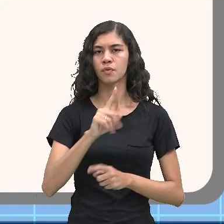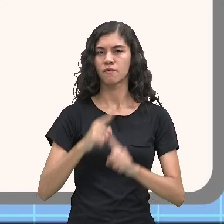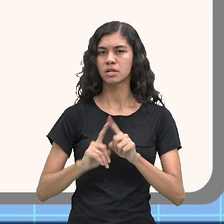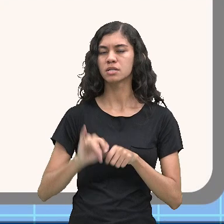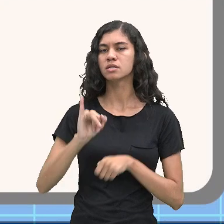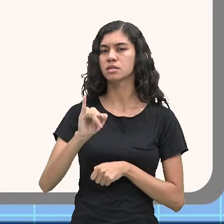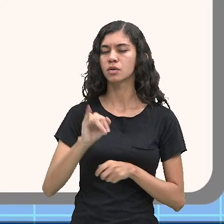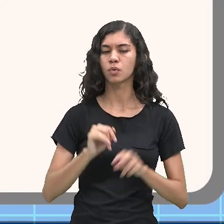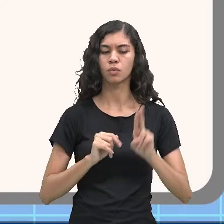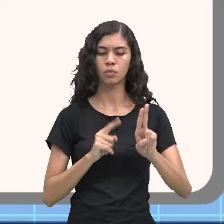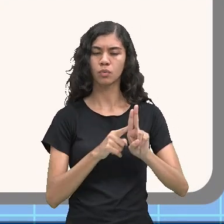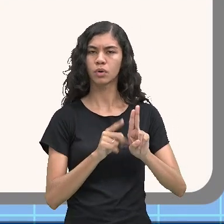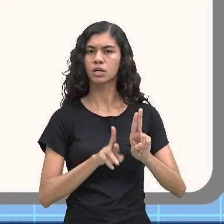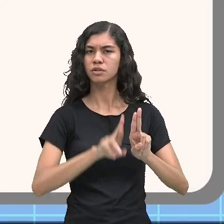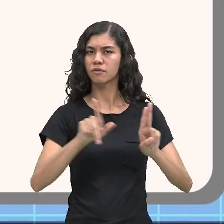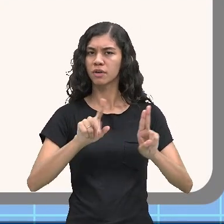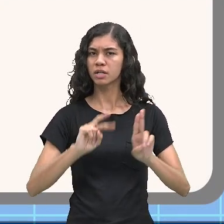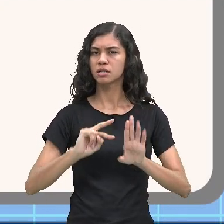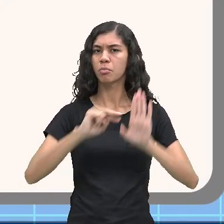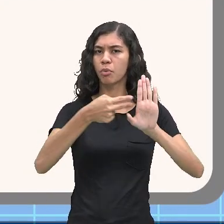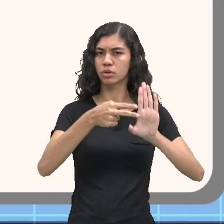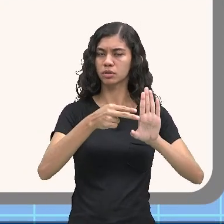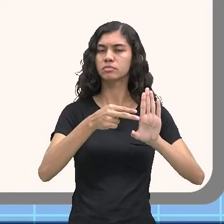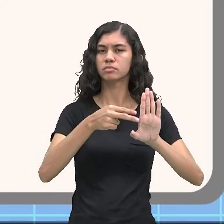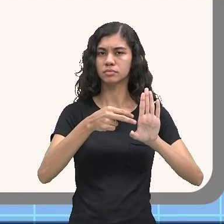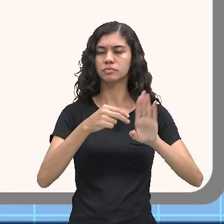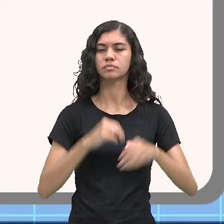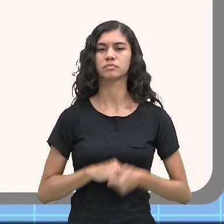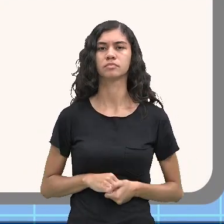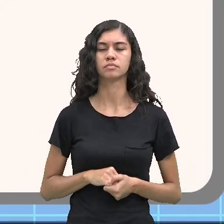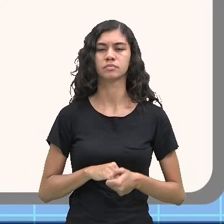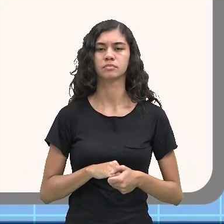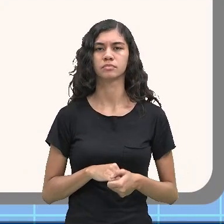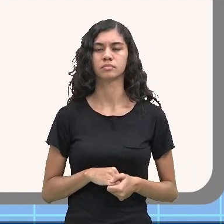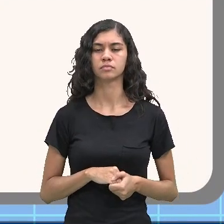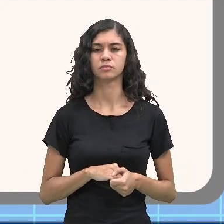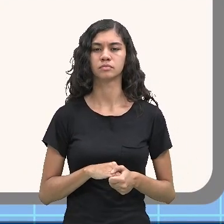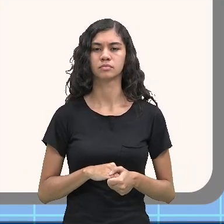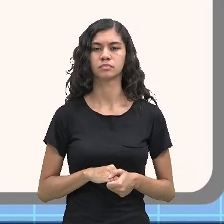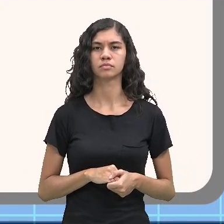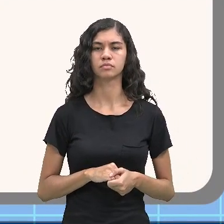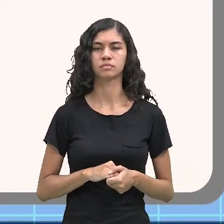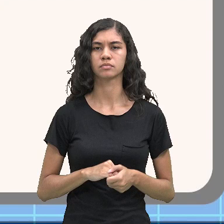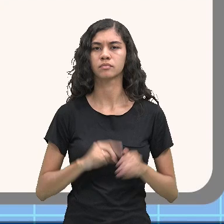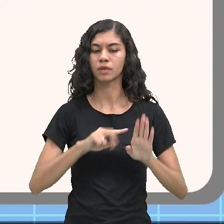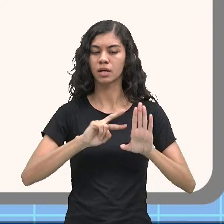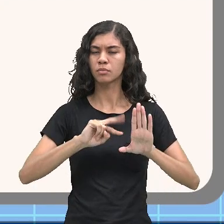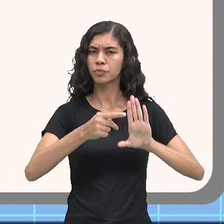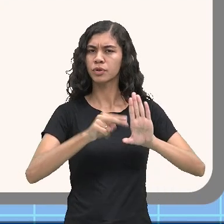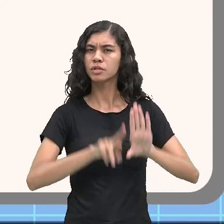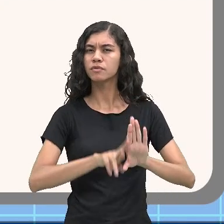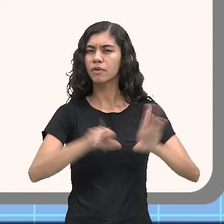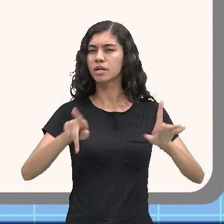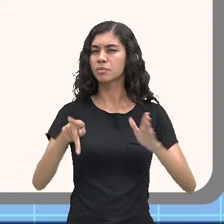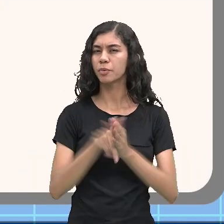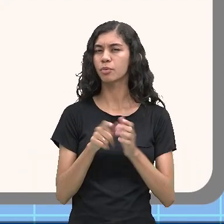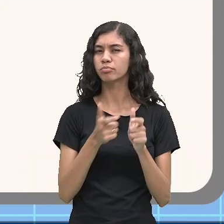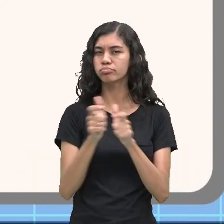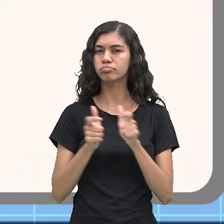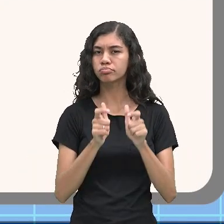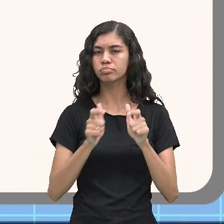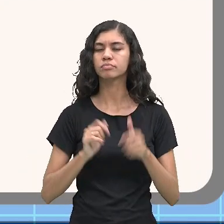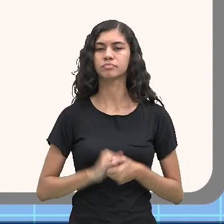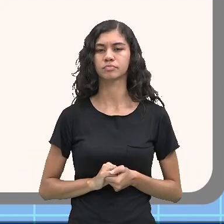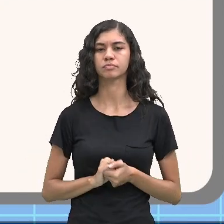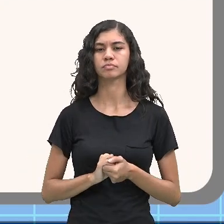é a diferença de potencial que a que é submetido o circuito, tá certo? E a